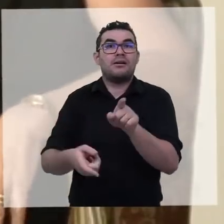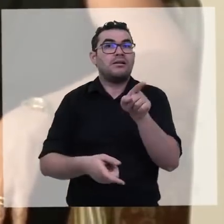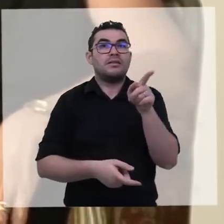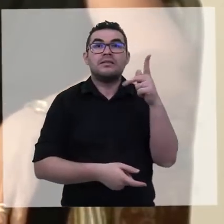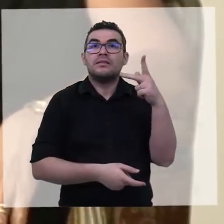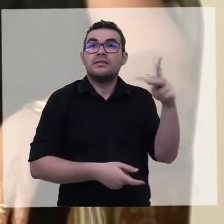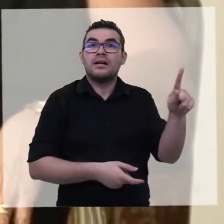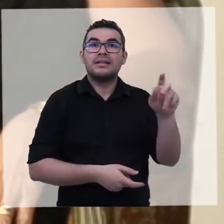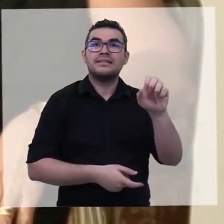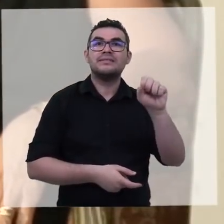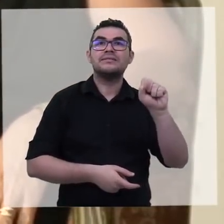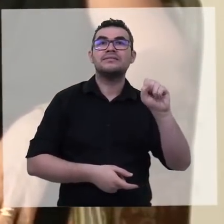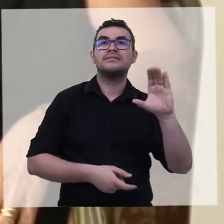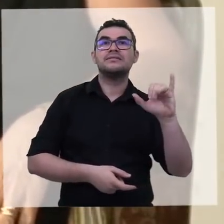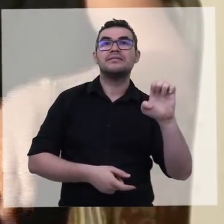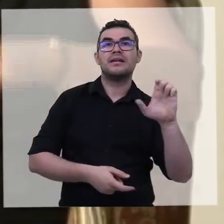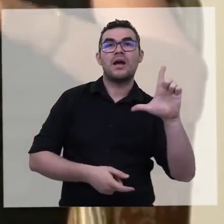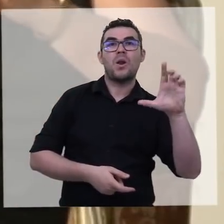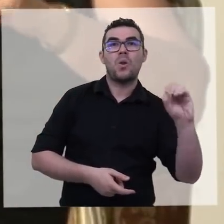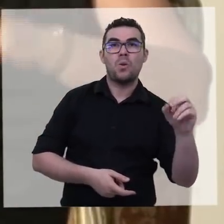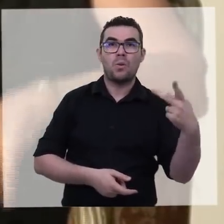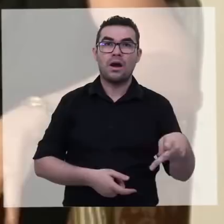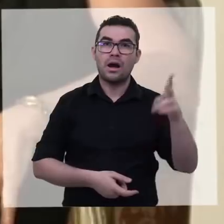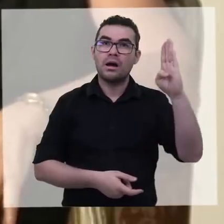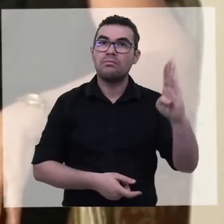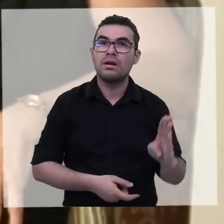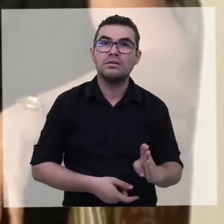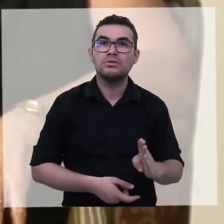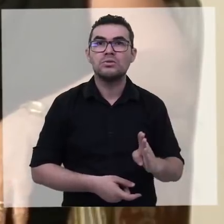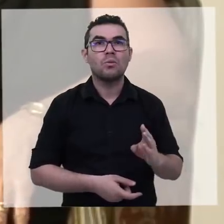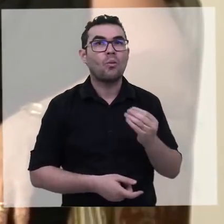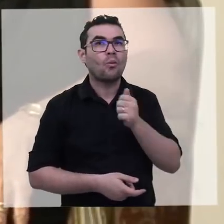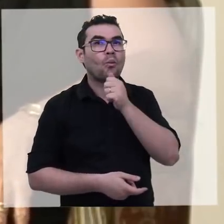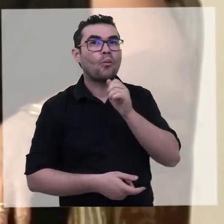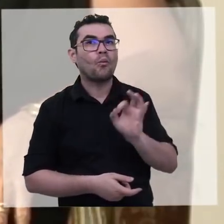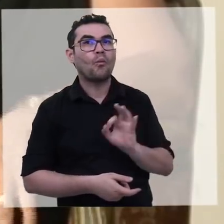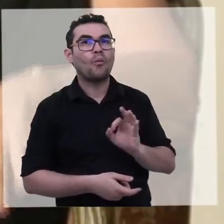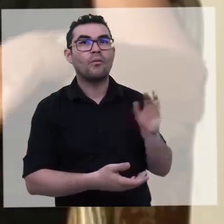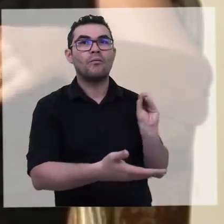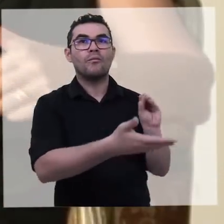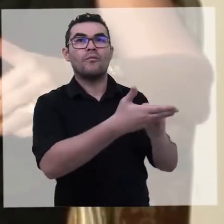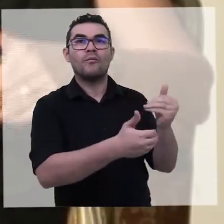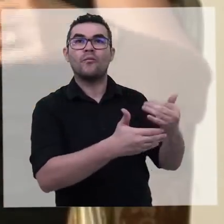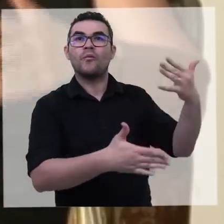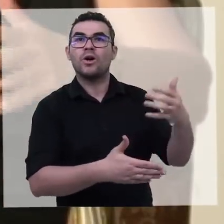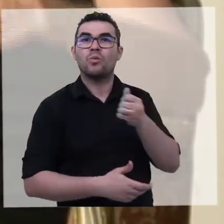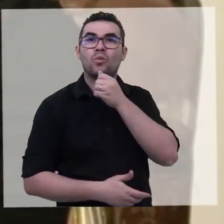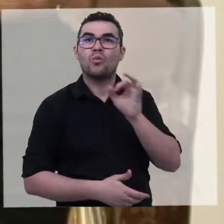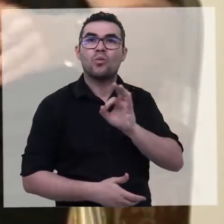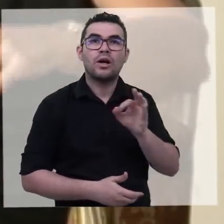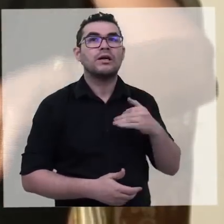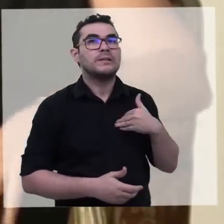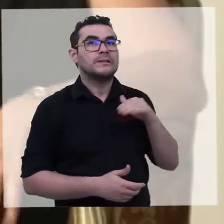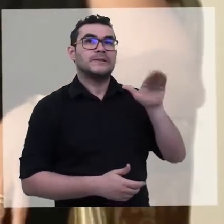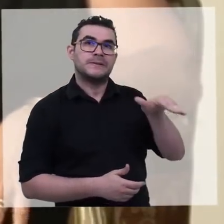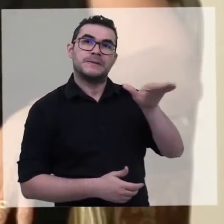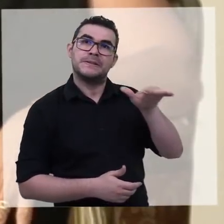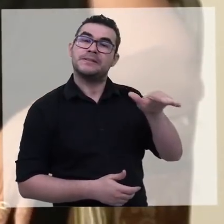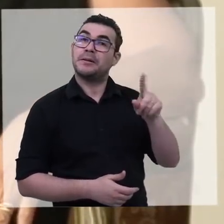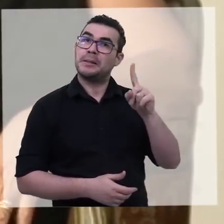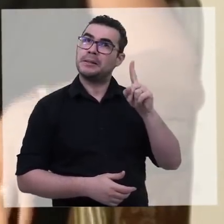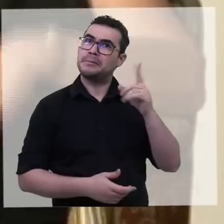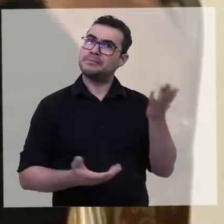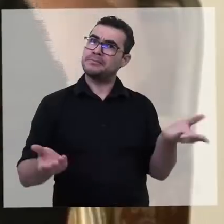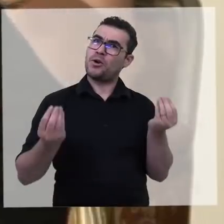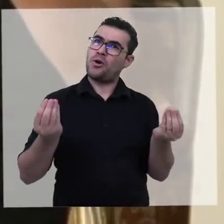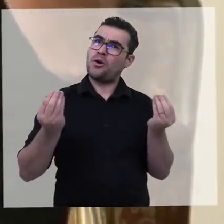aqui do Brasil, né? Da FAPESP de São Paulo. E até que, enfim, ela também foi indexada